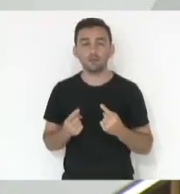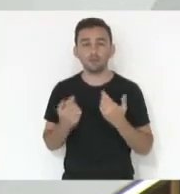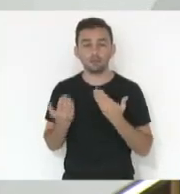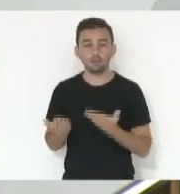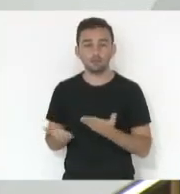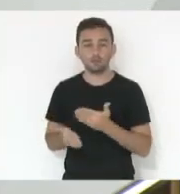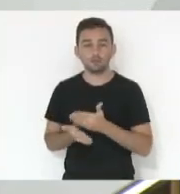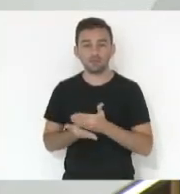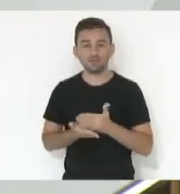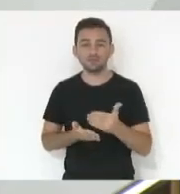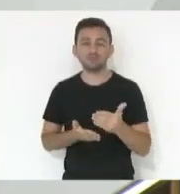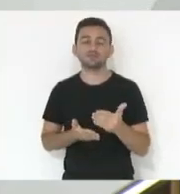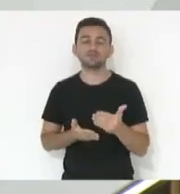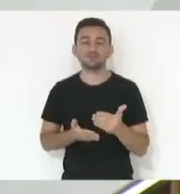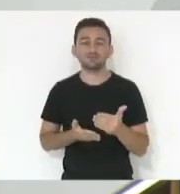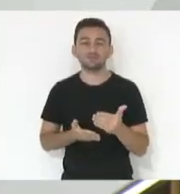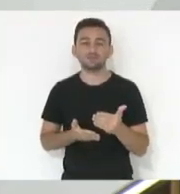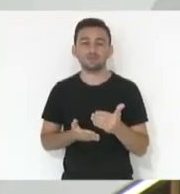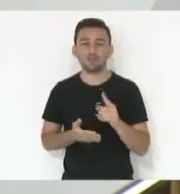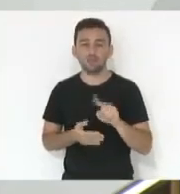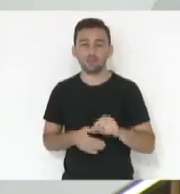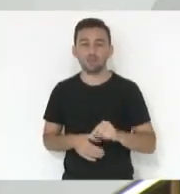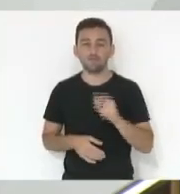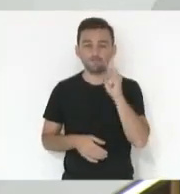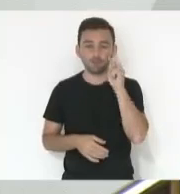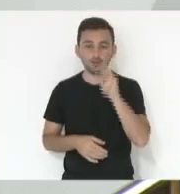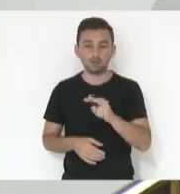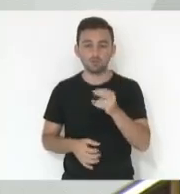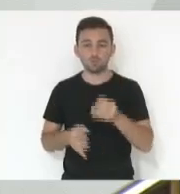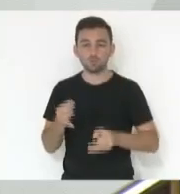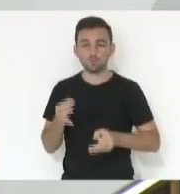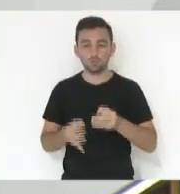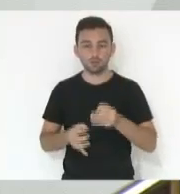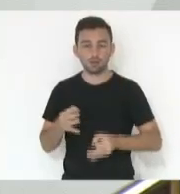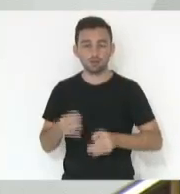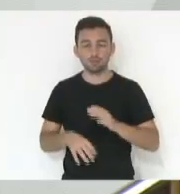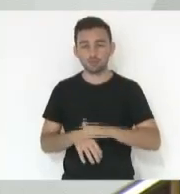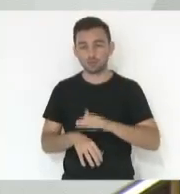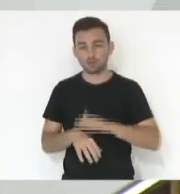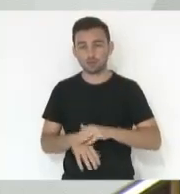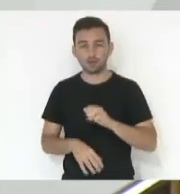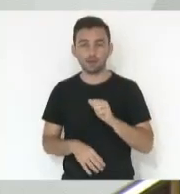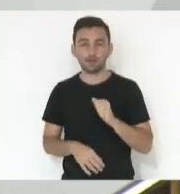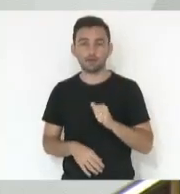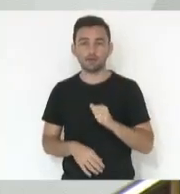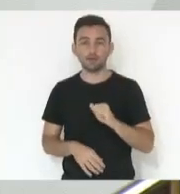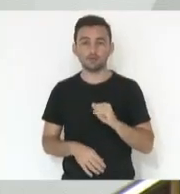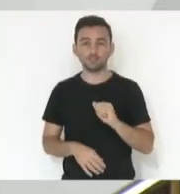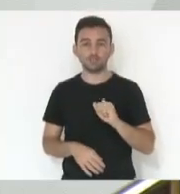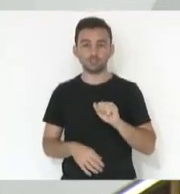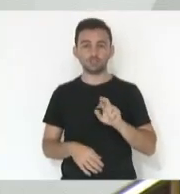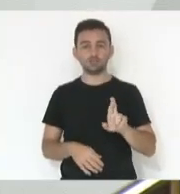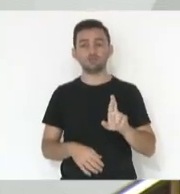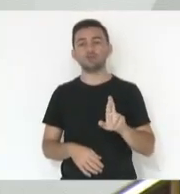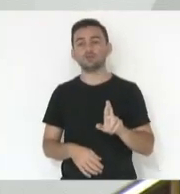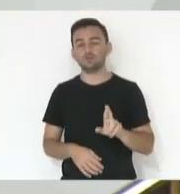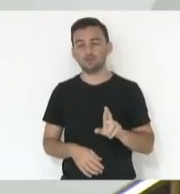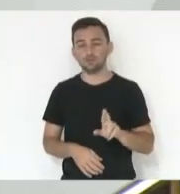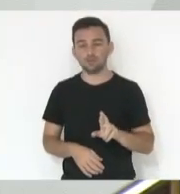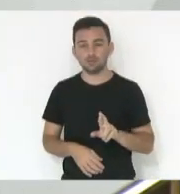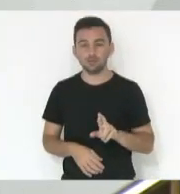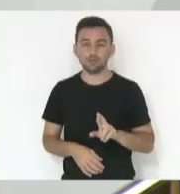do método ver, julgar e agir. Nós temos que conhecer a realidade,